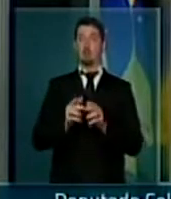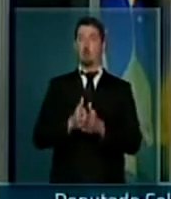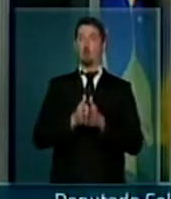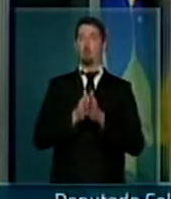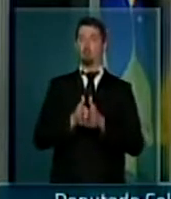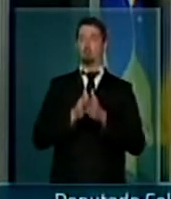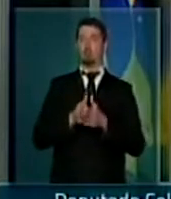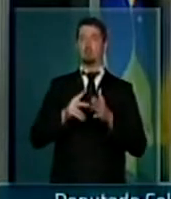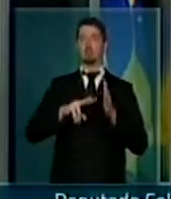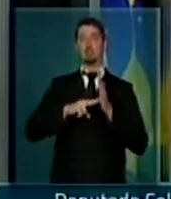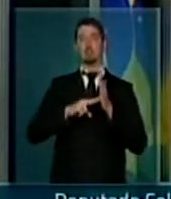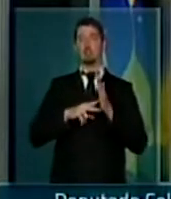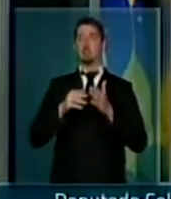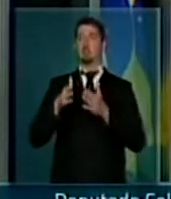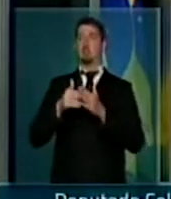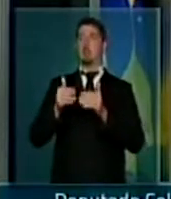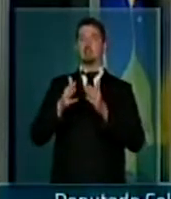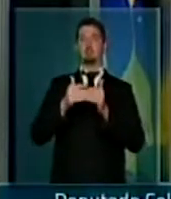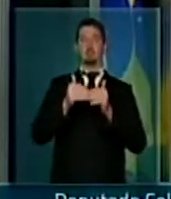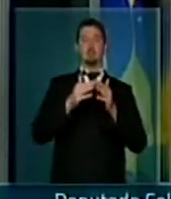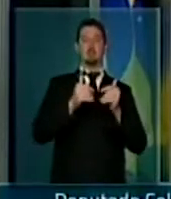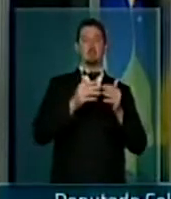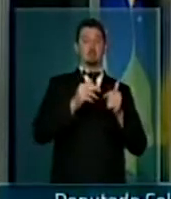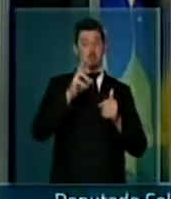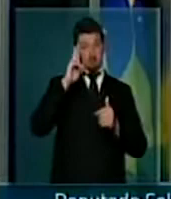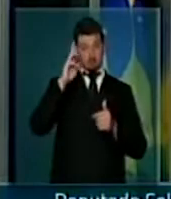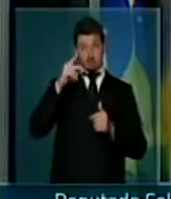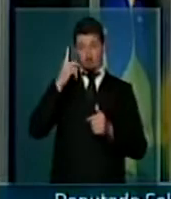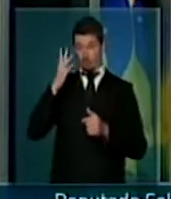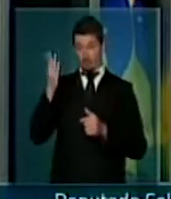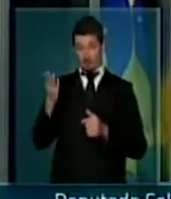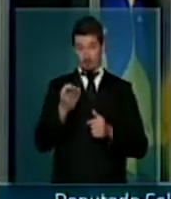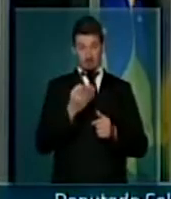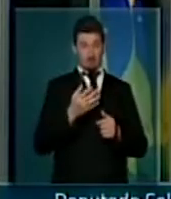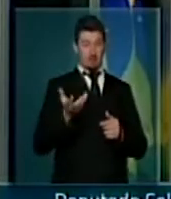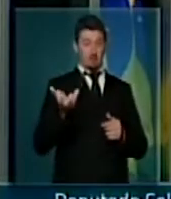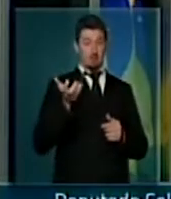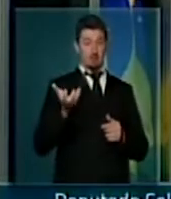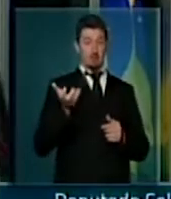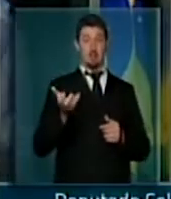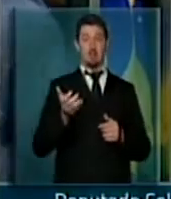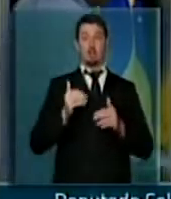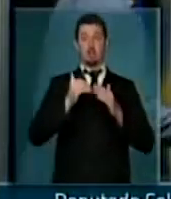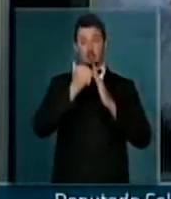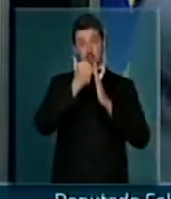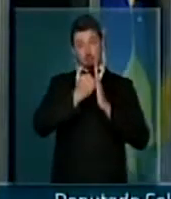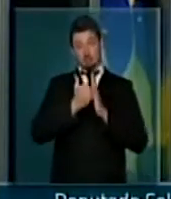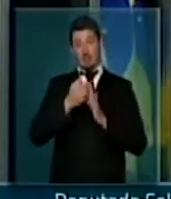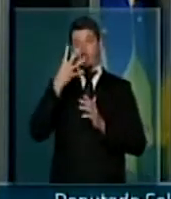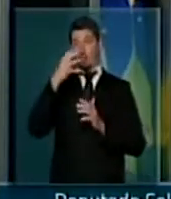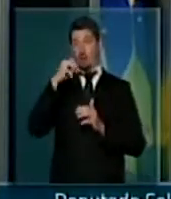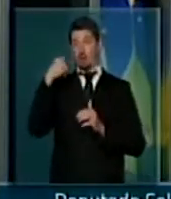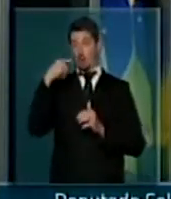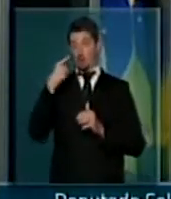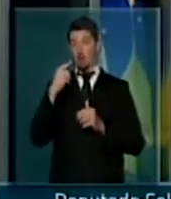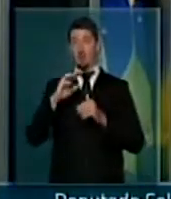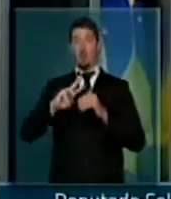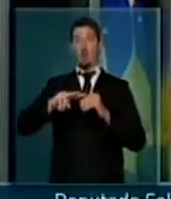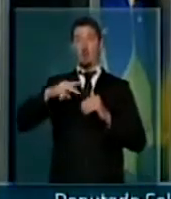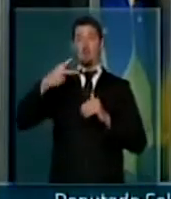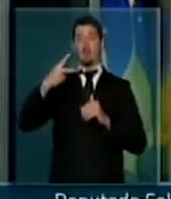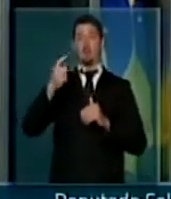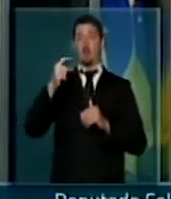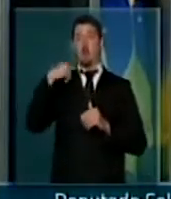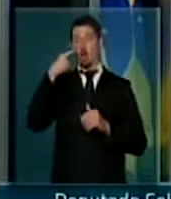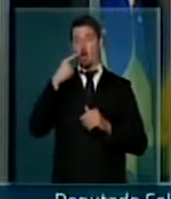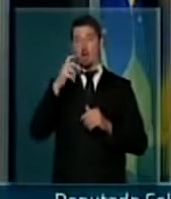reivindicação aqui das centrais sindicais, só para se ter uma ideia, nobres deputados, que querem baixar para 40 horas, aumentar a hora extra,